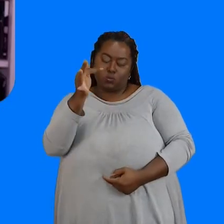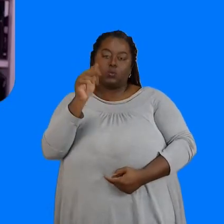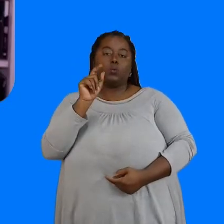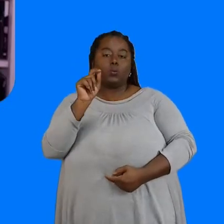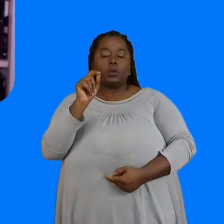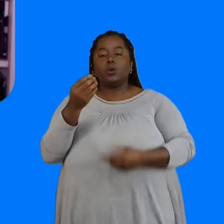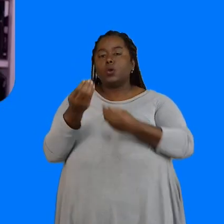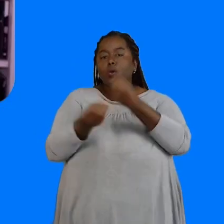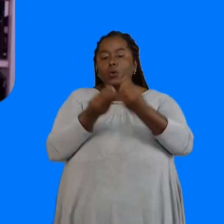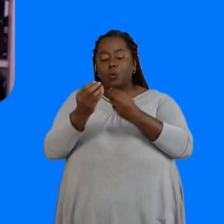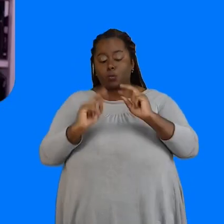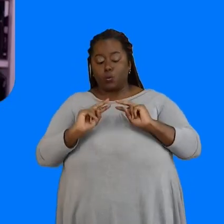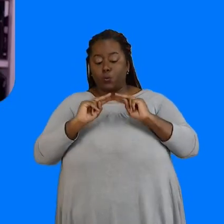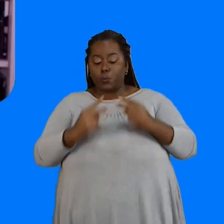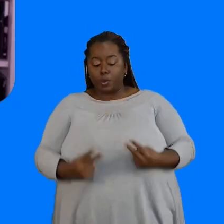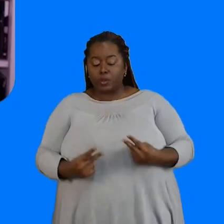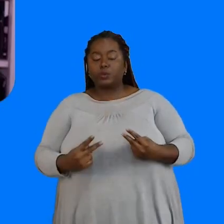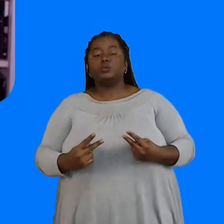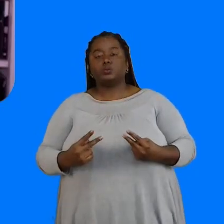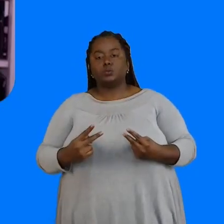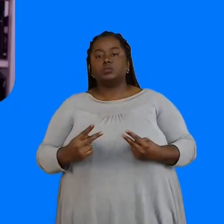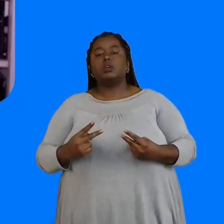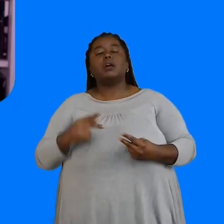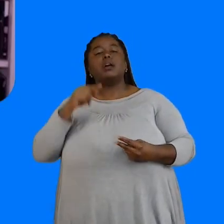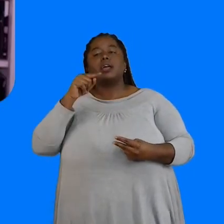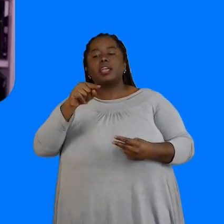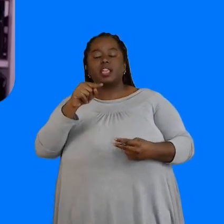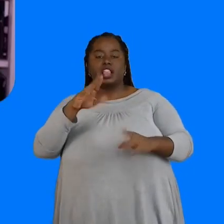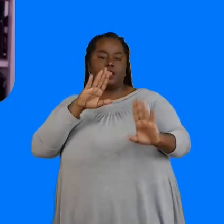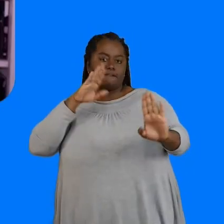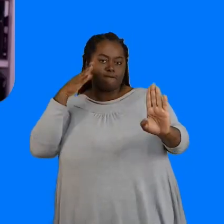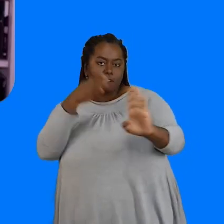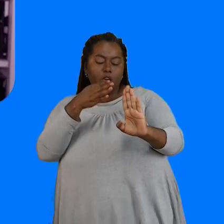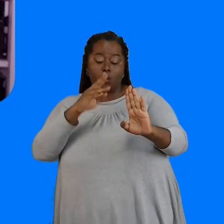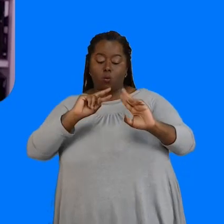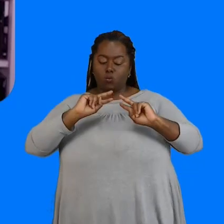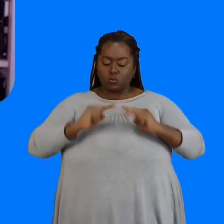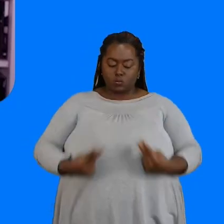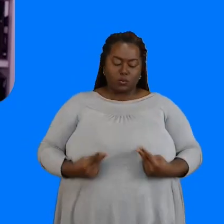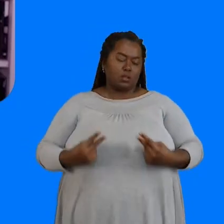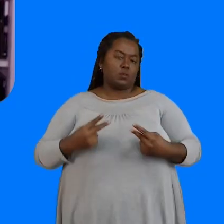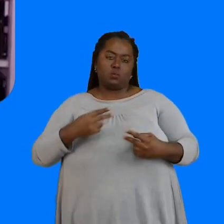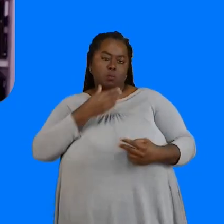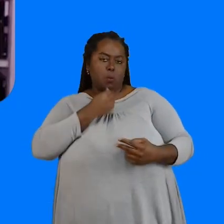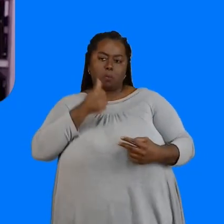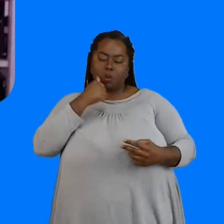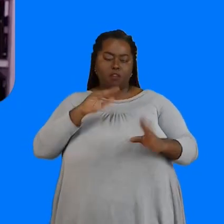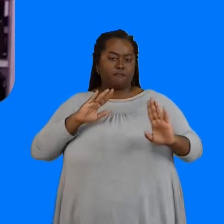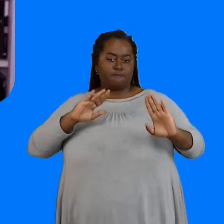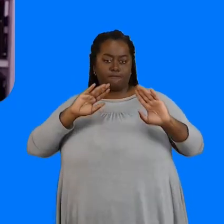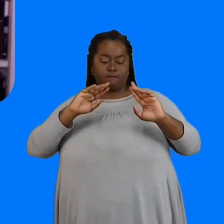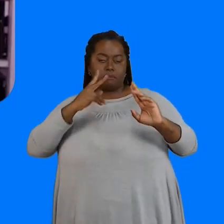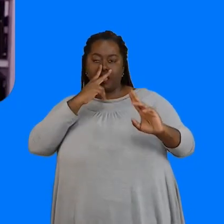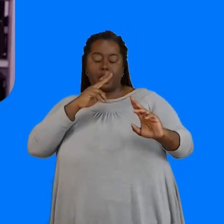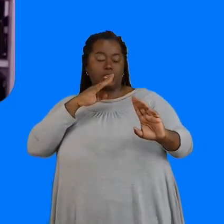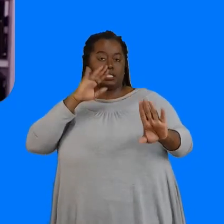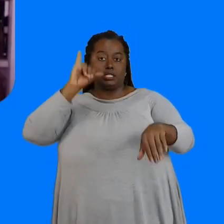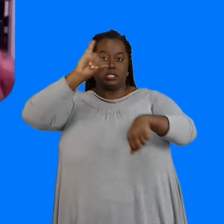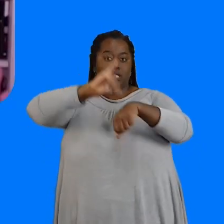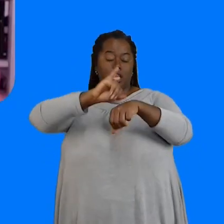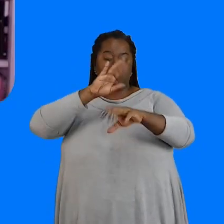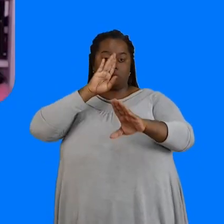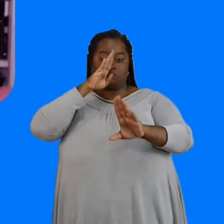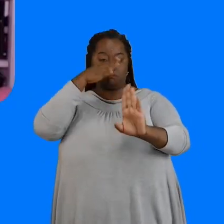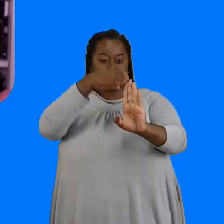o homem sai desta ideia de centro, o homem ou a mulher, o ser humano, sai desta ilusão de que está no centro das coisas e entra